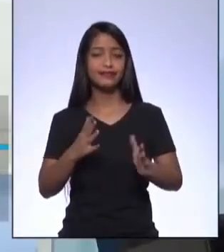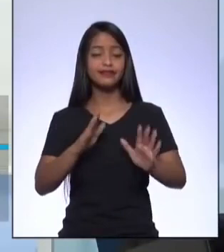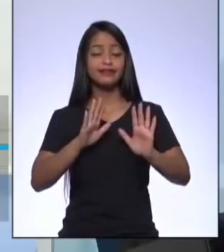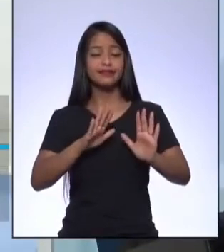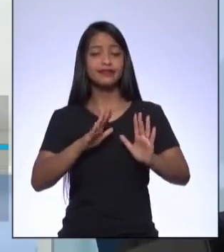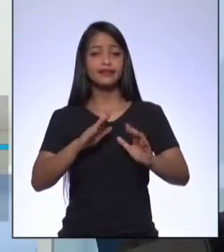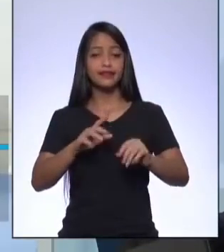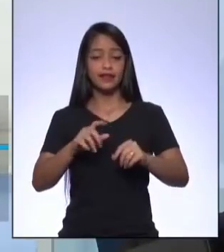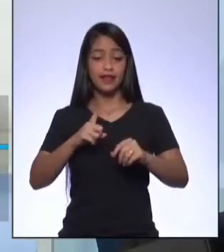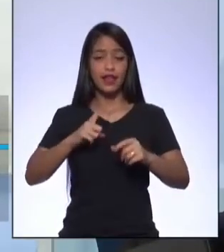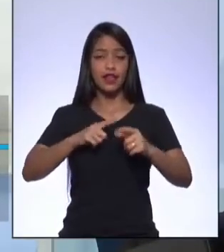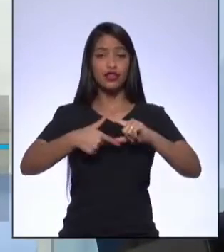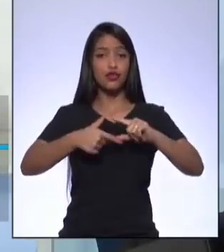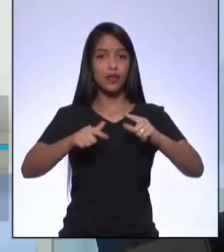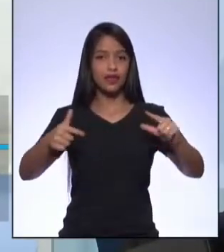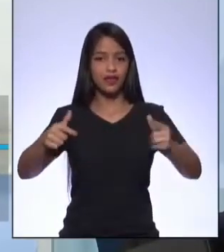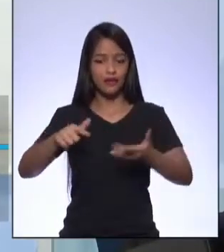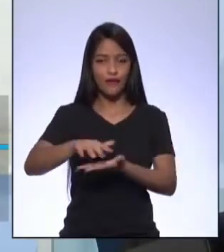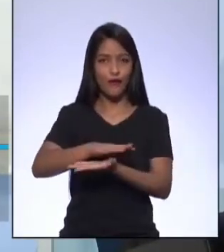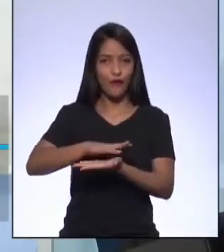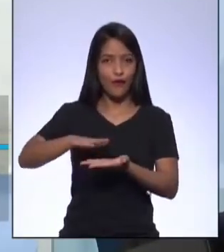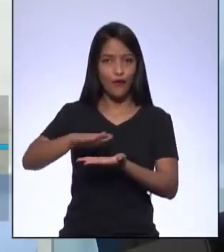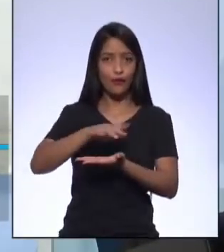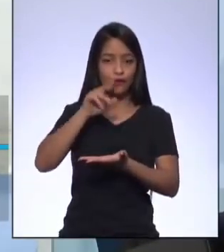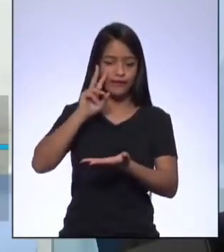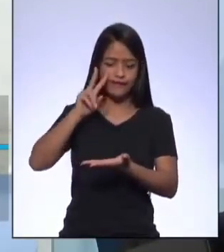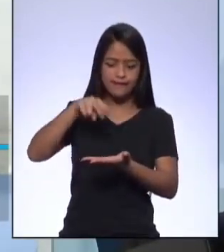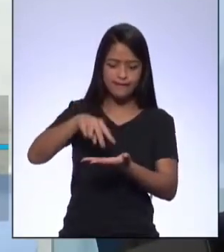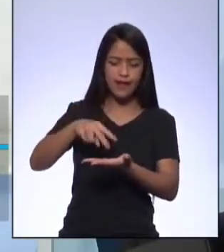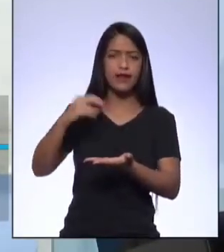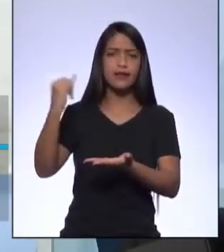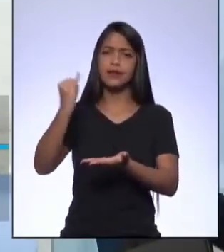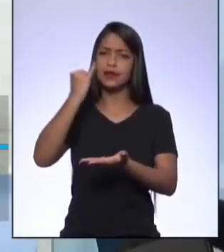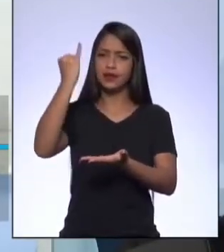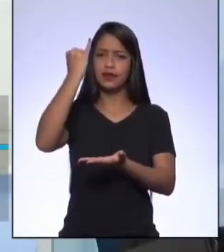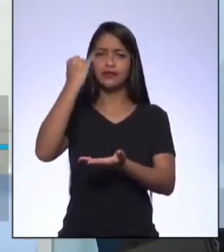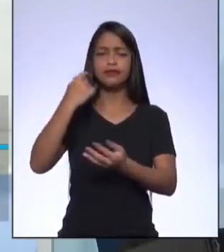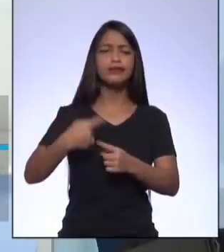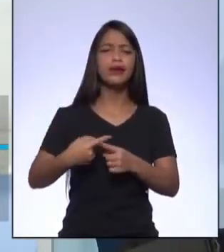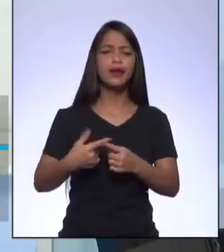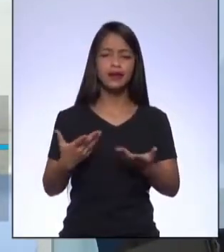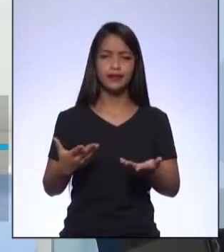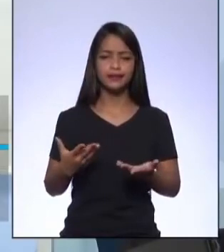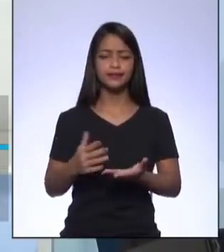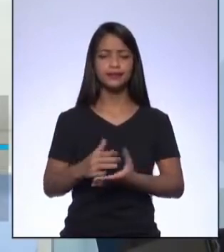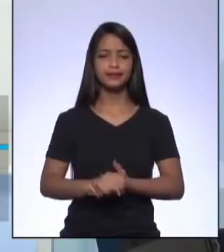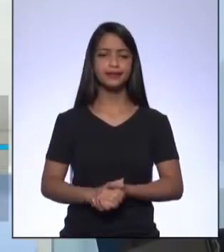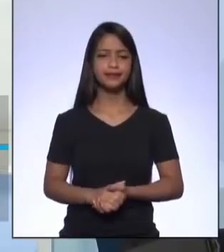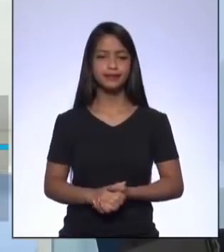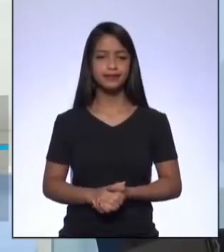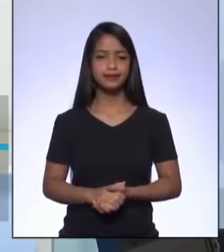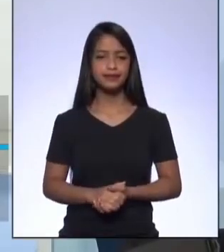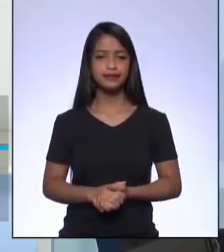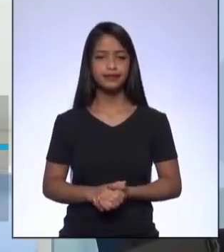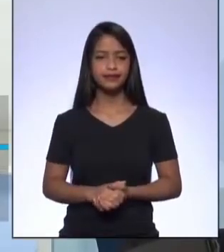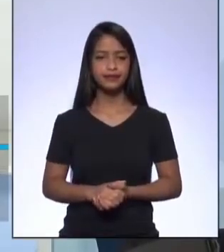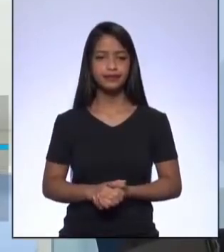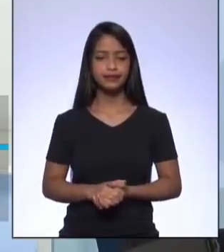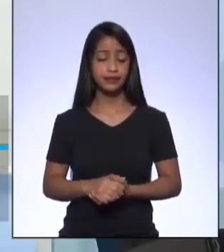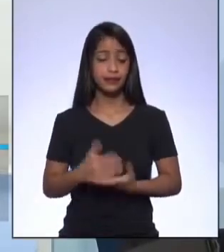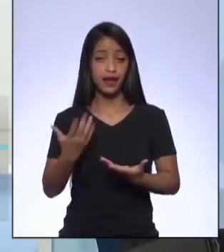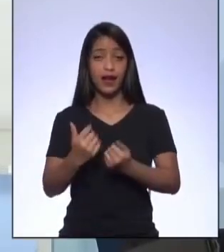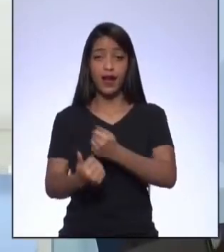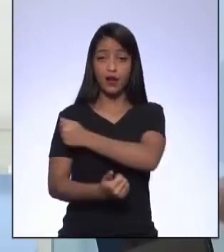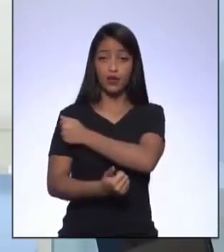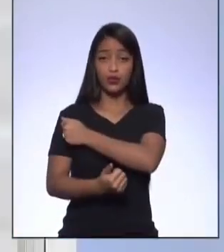das figuras geométricas, ela é extremamente importante, porque, na realidade, vou usar a resposta de um dos nossos